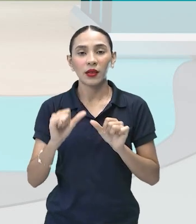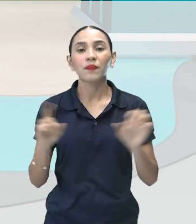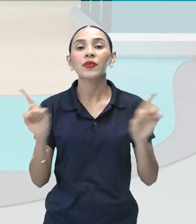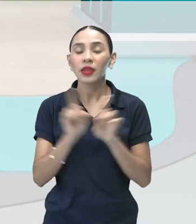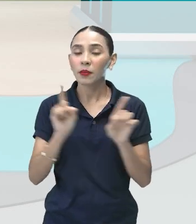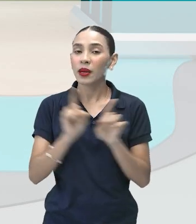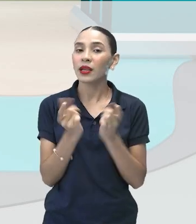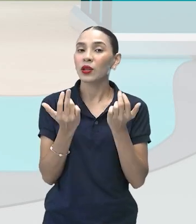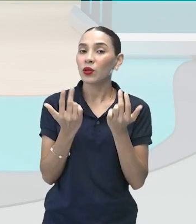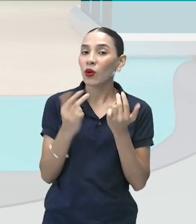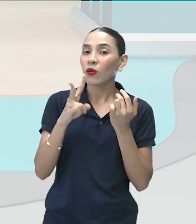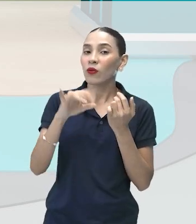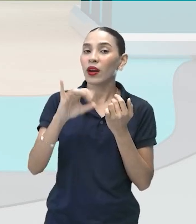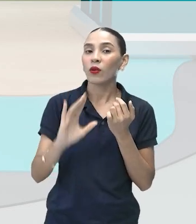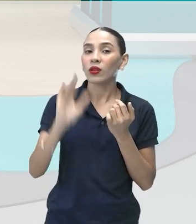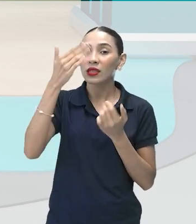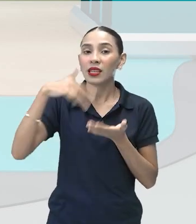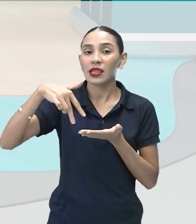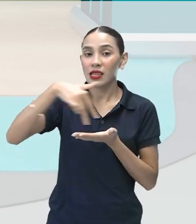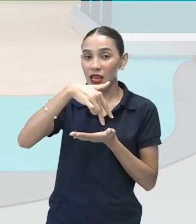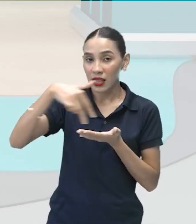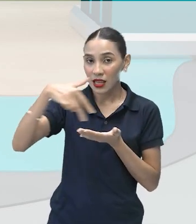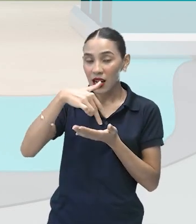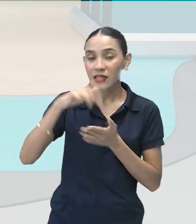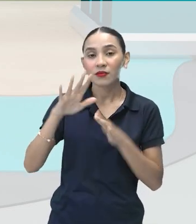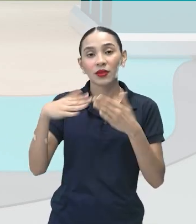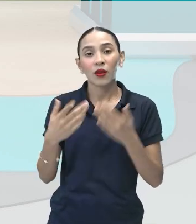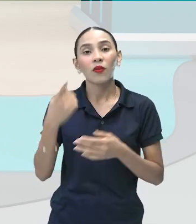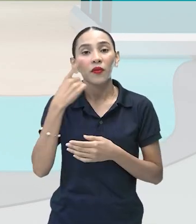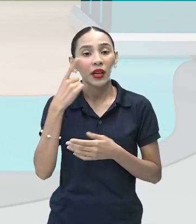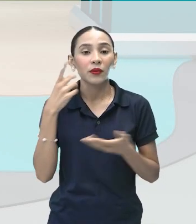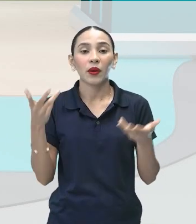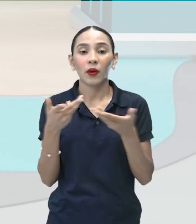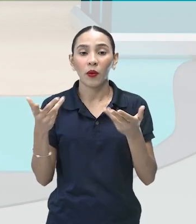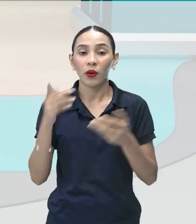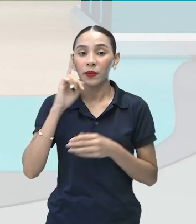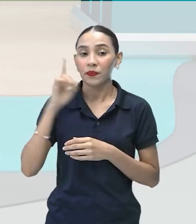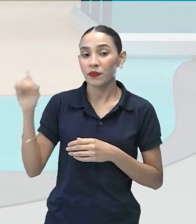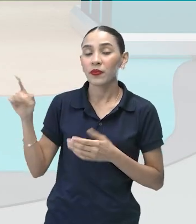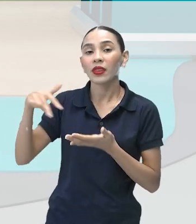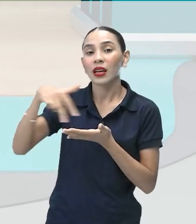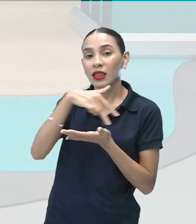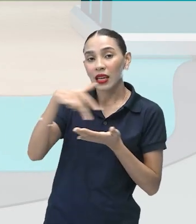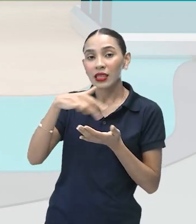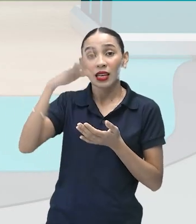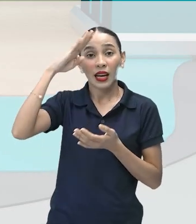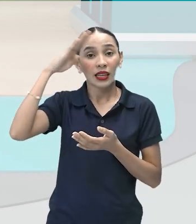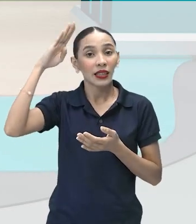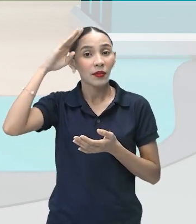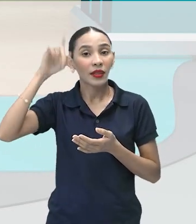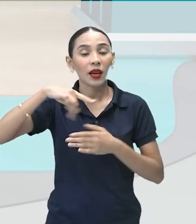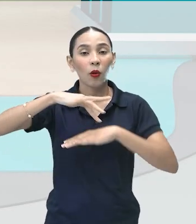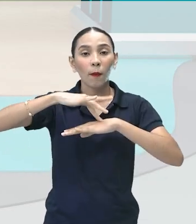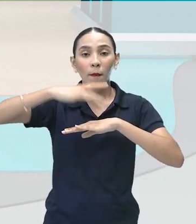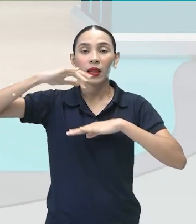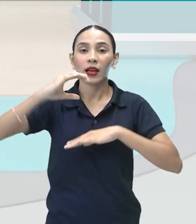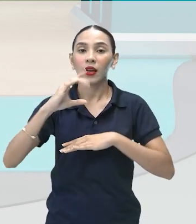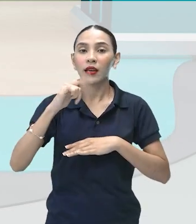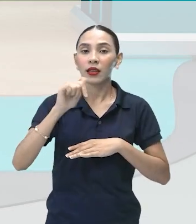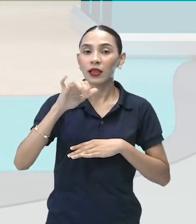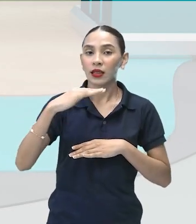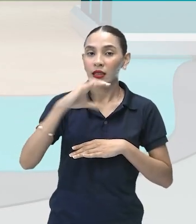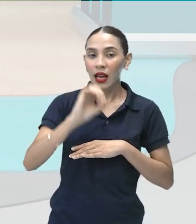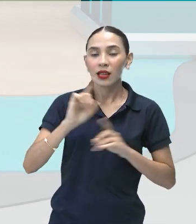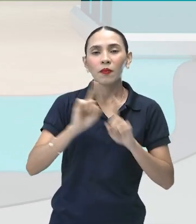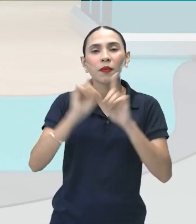Também vai acontecer na dança, e é o que nós estamos vendo agora, a dança acadêmica, que é o balé clássico. E quais